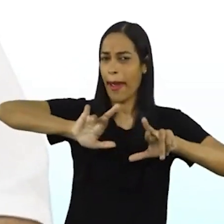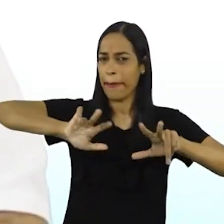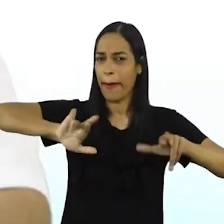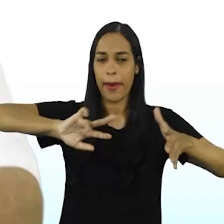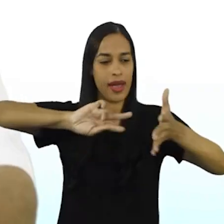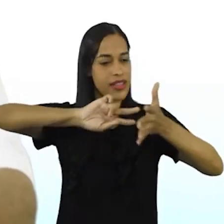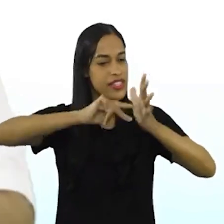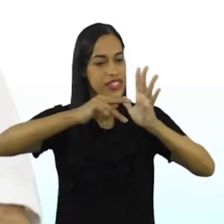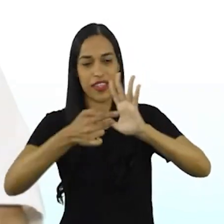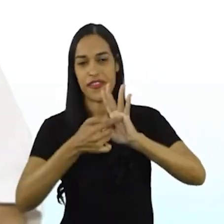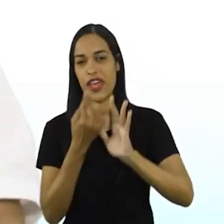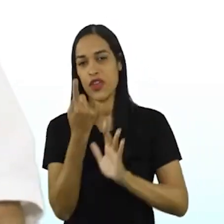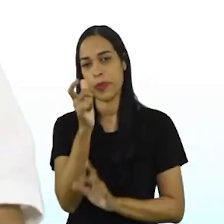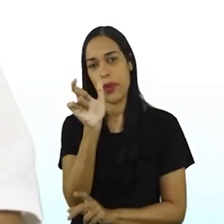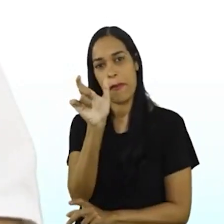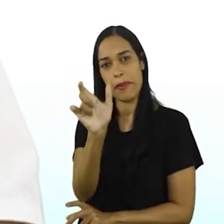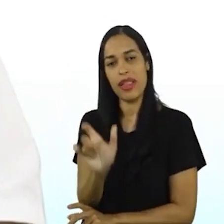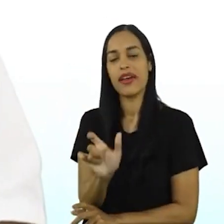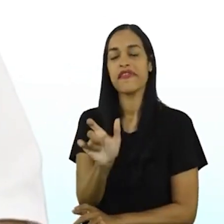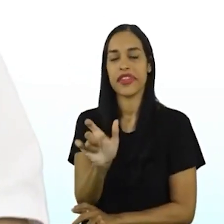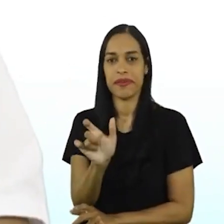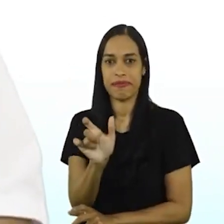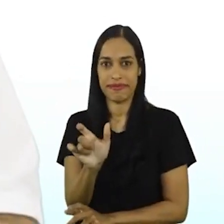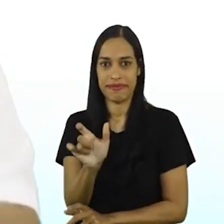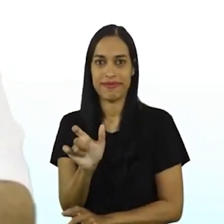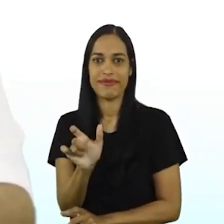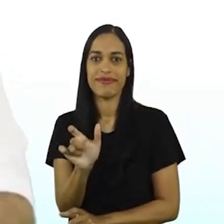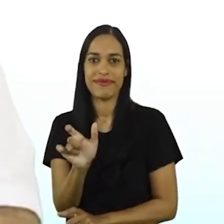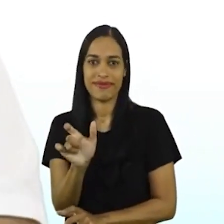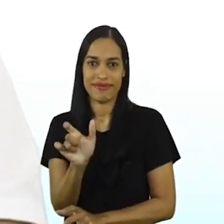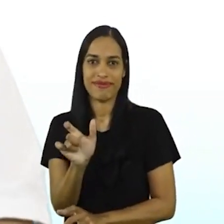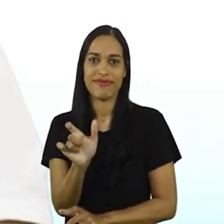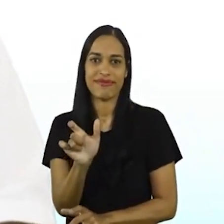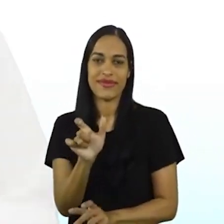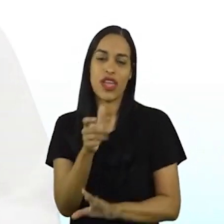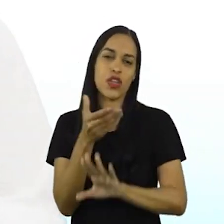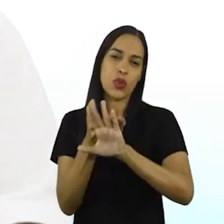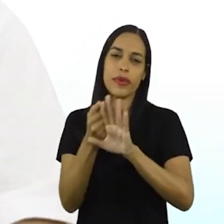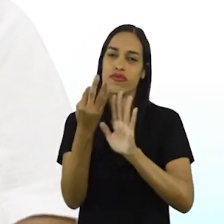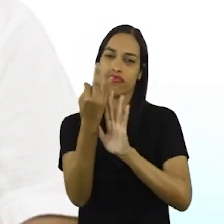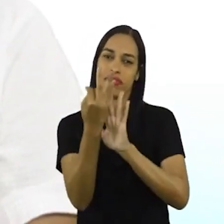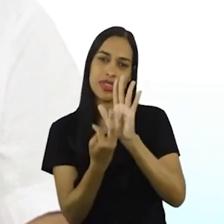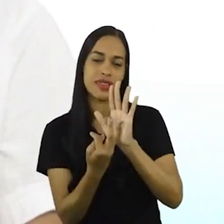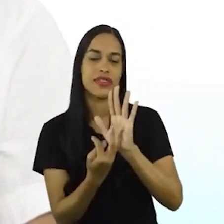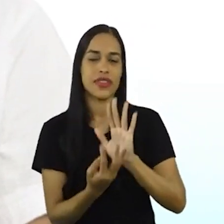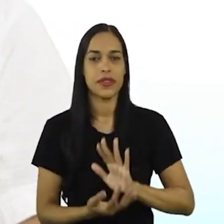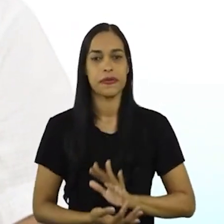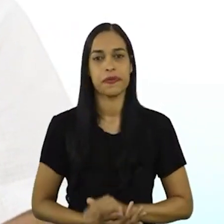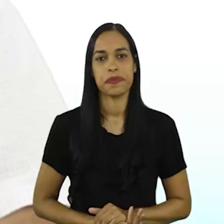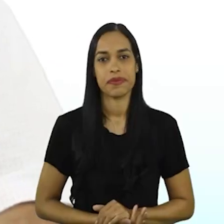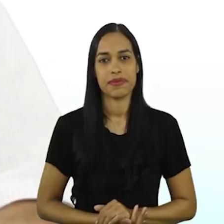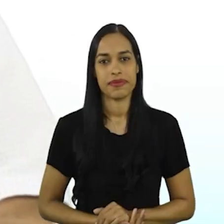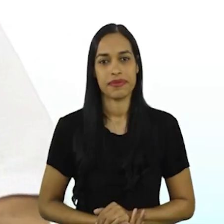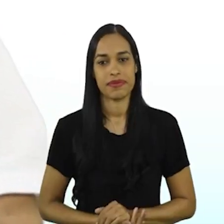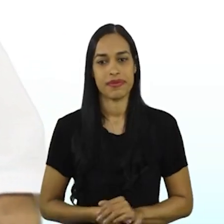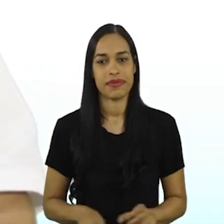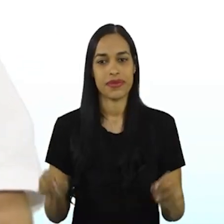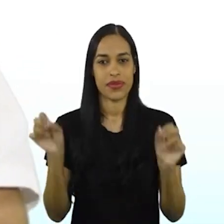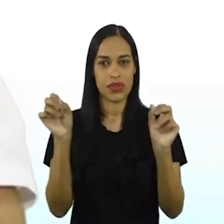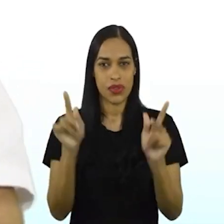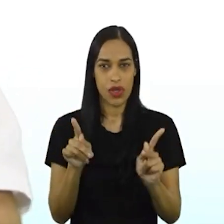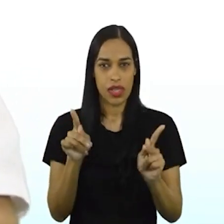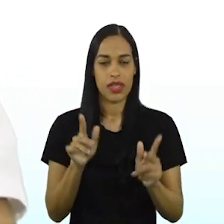plurissignificação. Vários significados. Devido o quê? A questão subjetiva do texto.